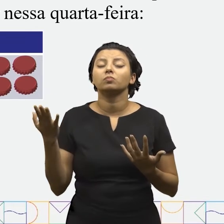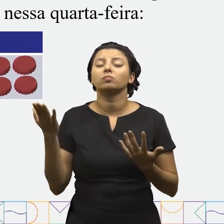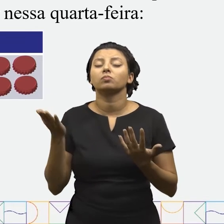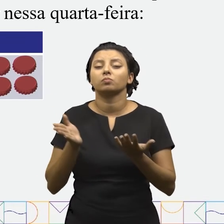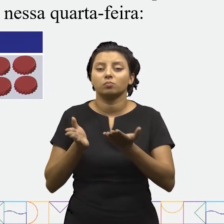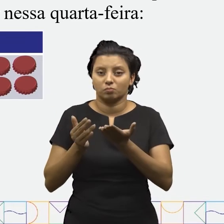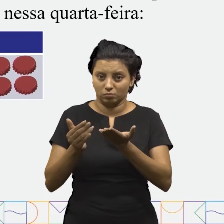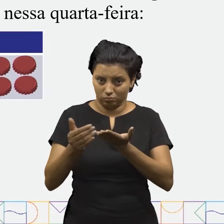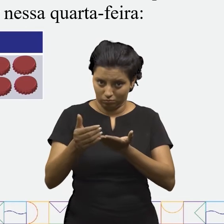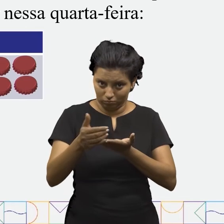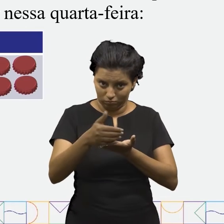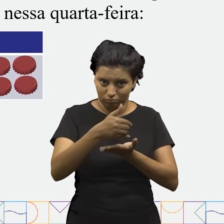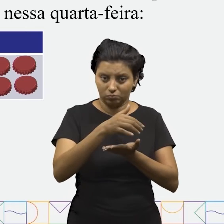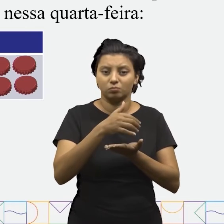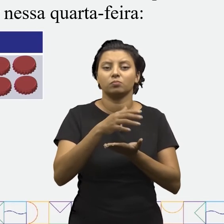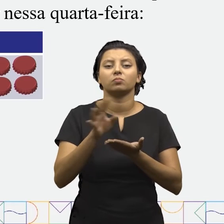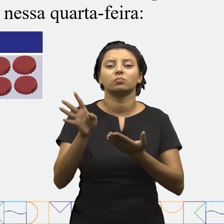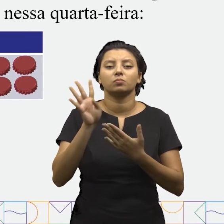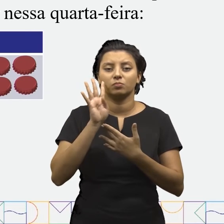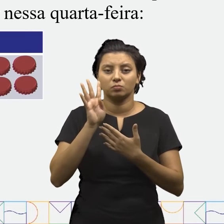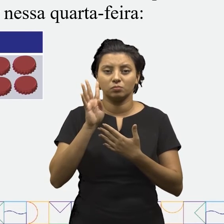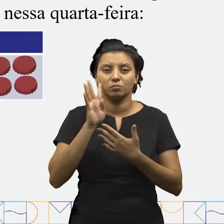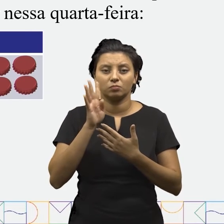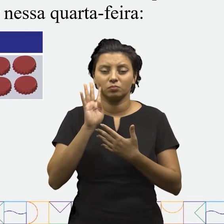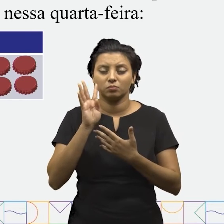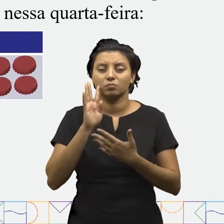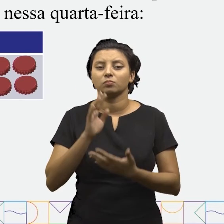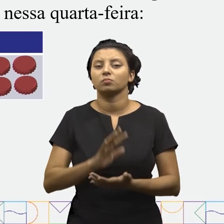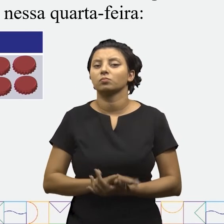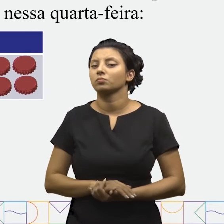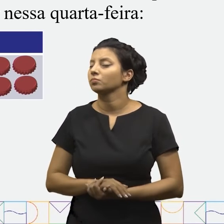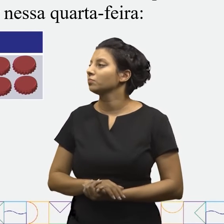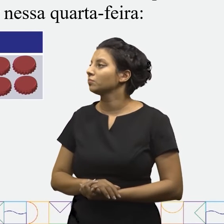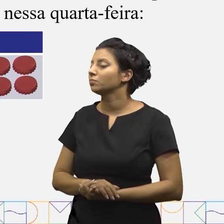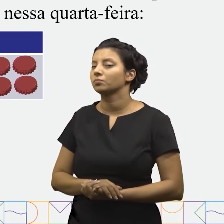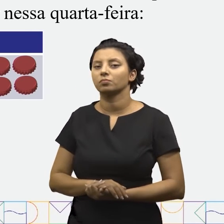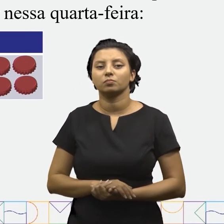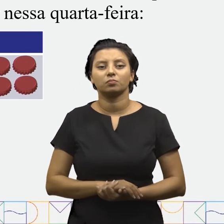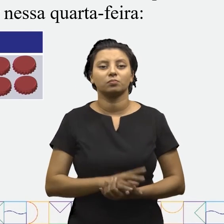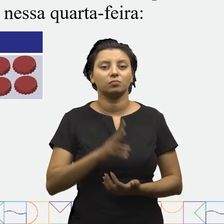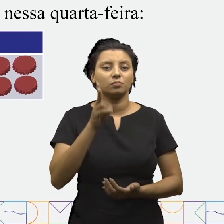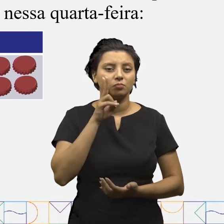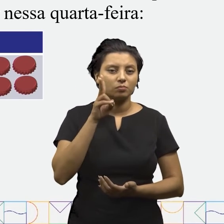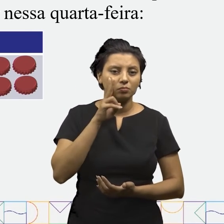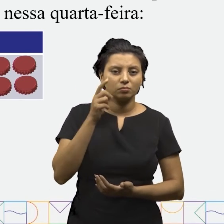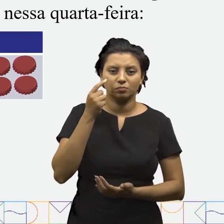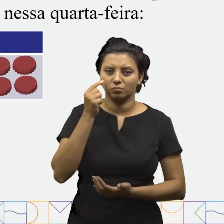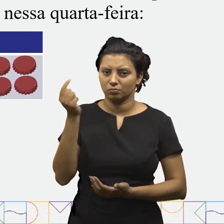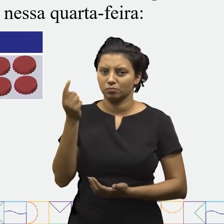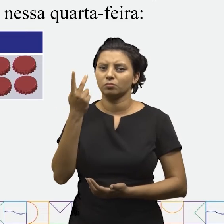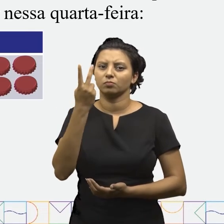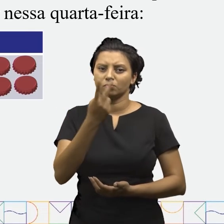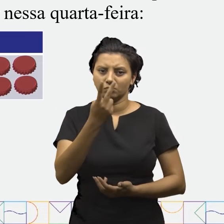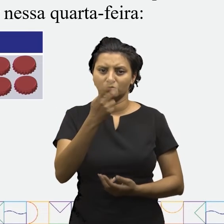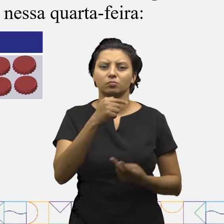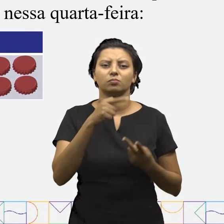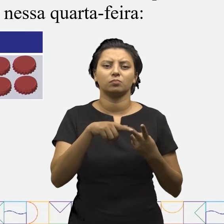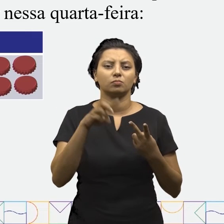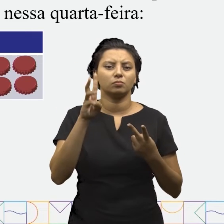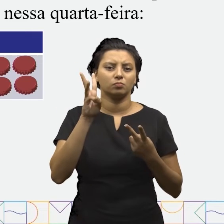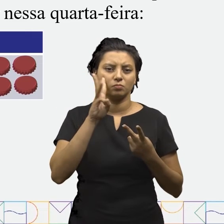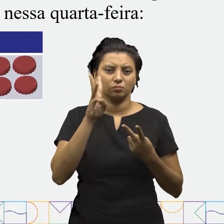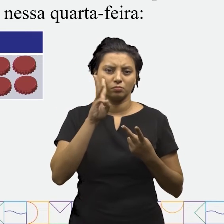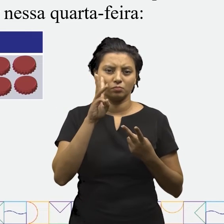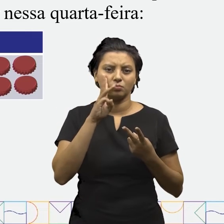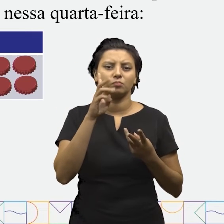ela deveria recolher nessa quarta-feira. Na segunda-feira aí, ela tem 2